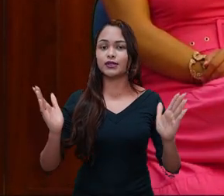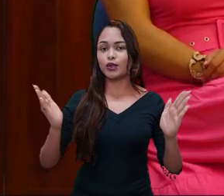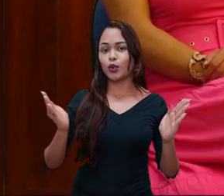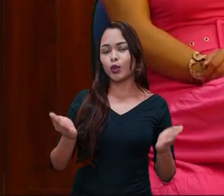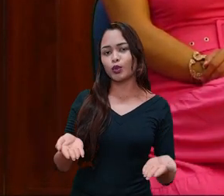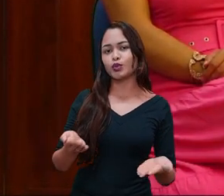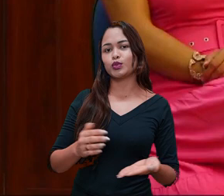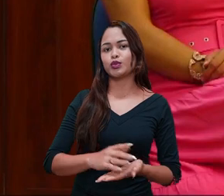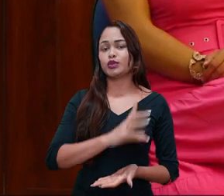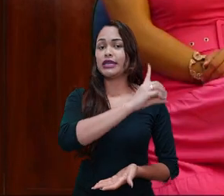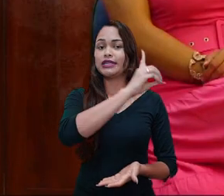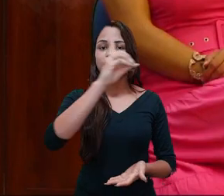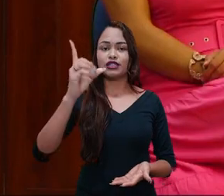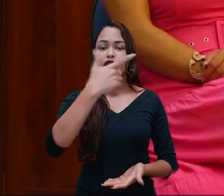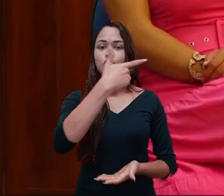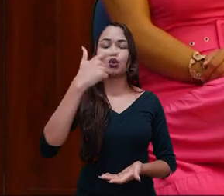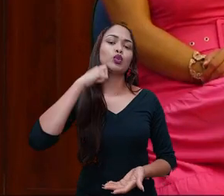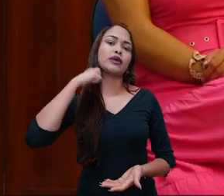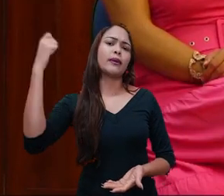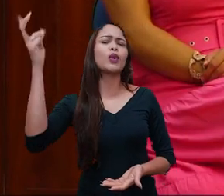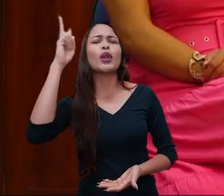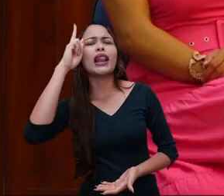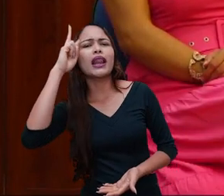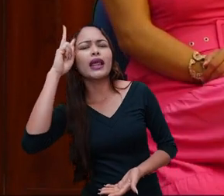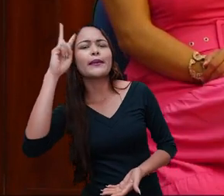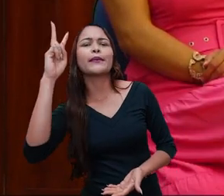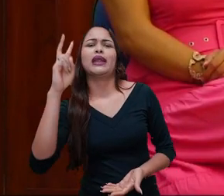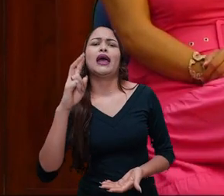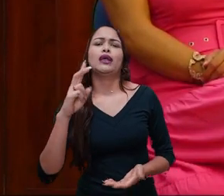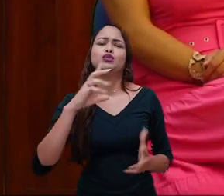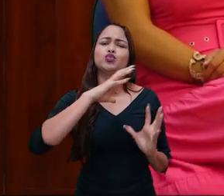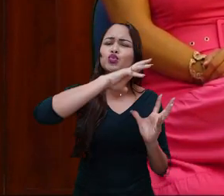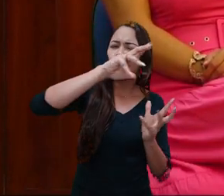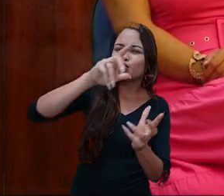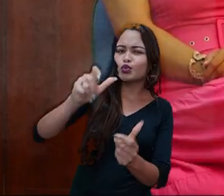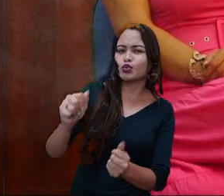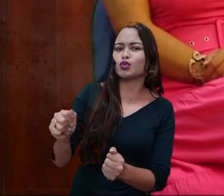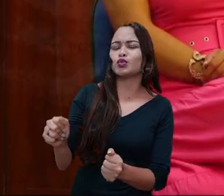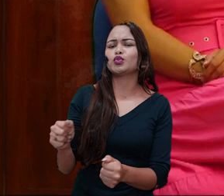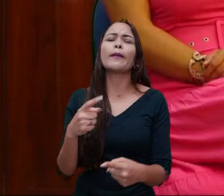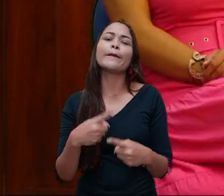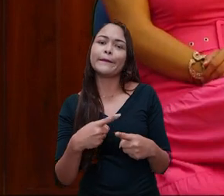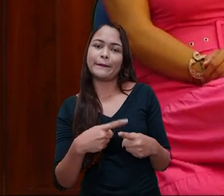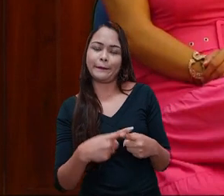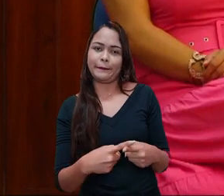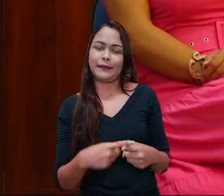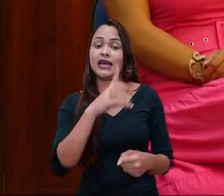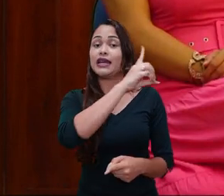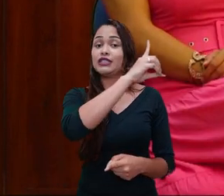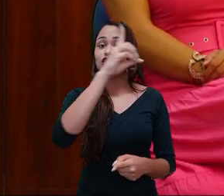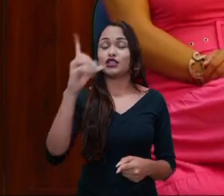Hoje, o dia 2 de abril, ele é lembrado mundialmente, porque é o dia